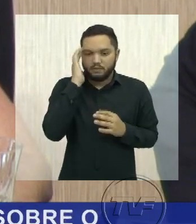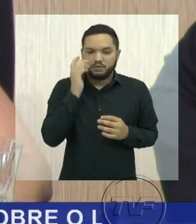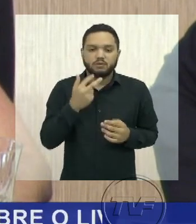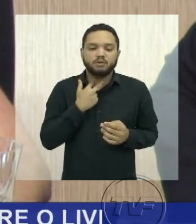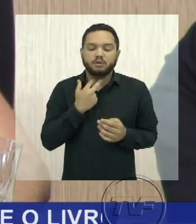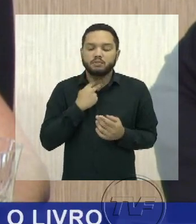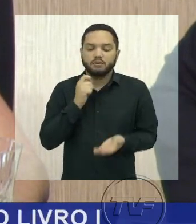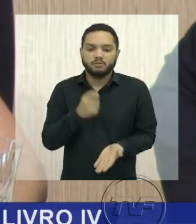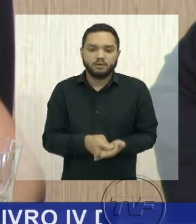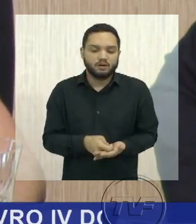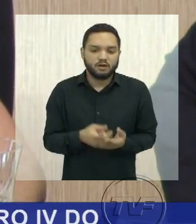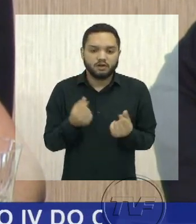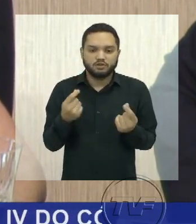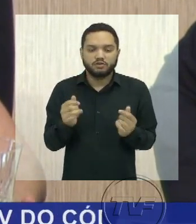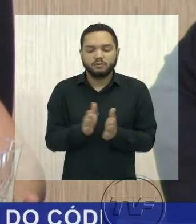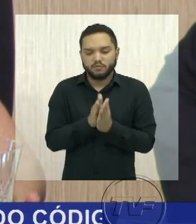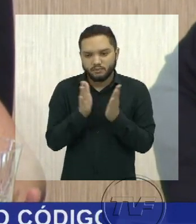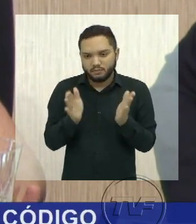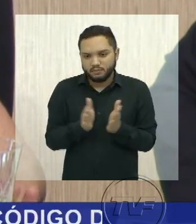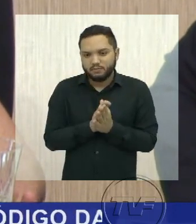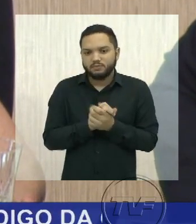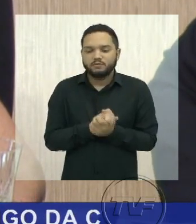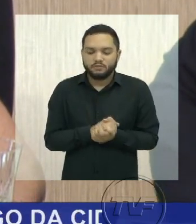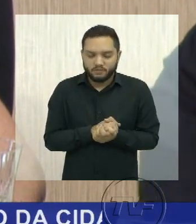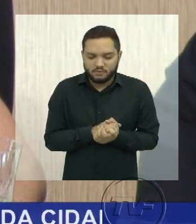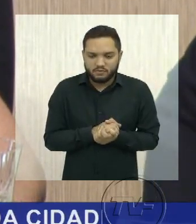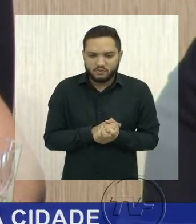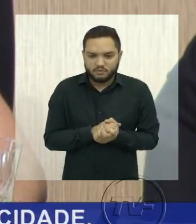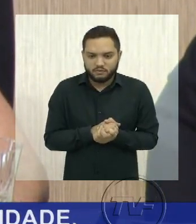pagar, para evitar a